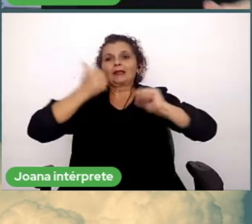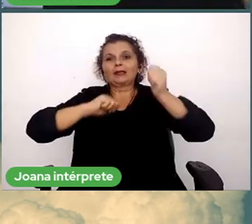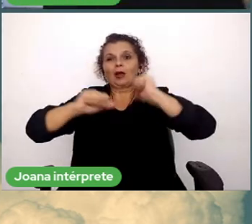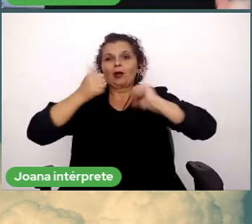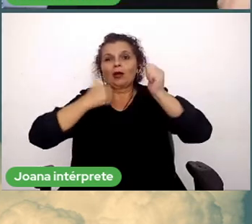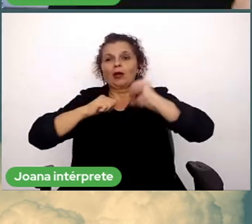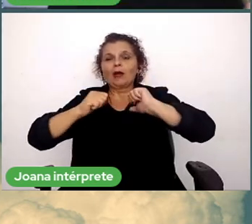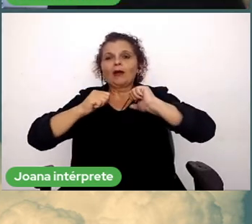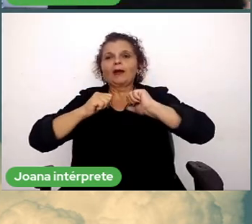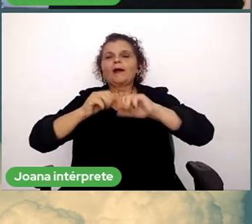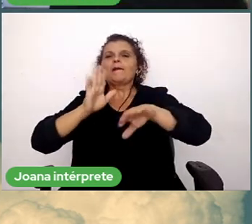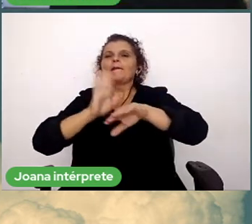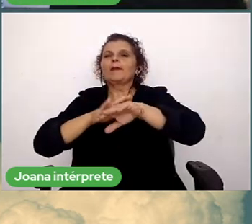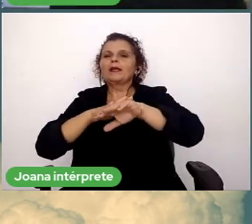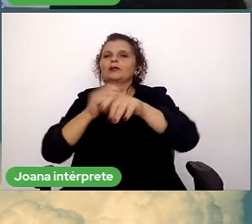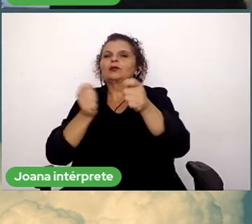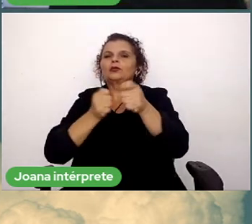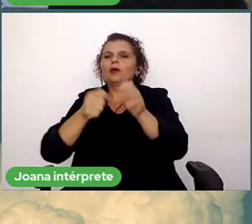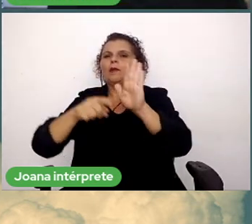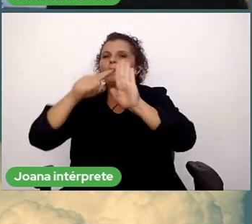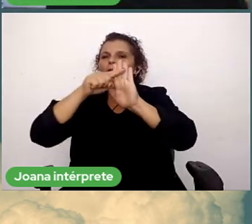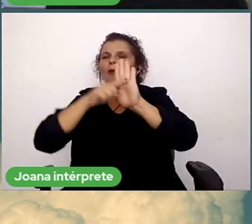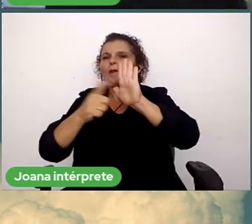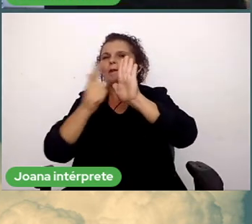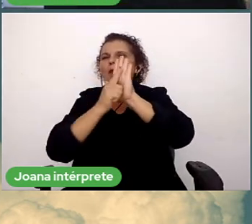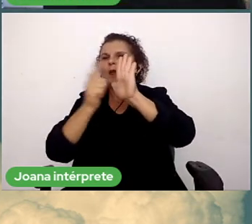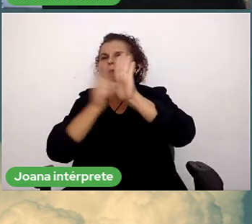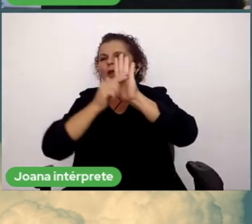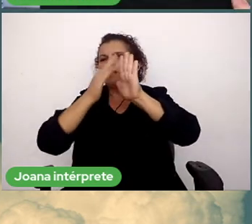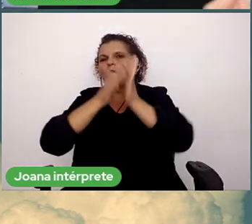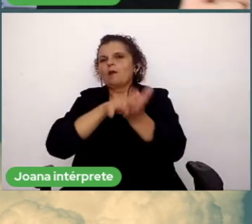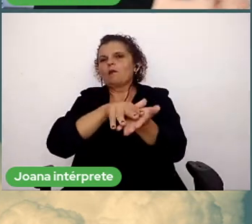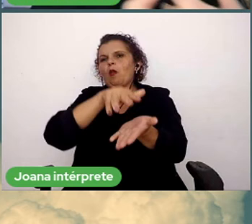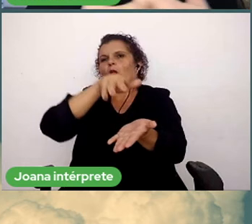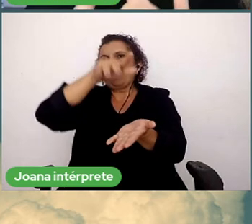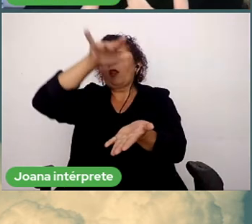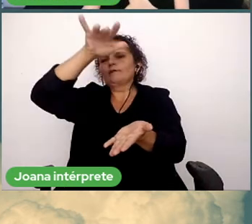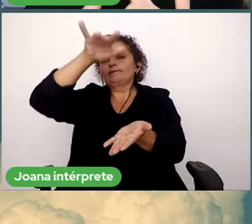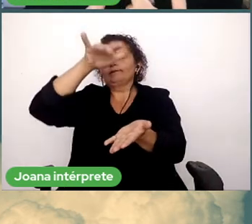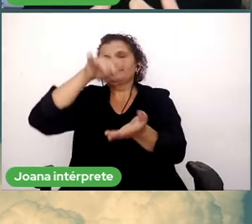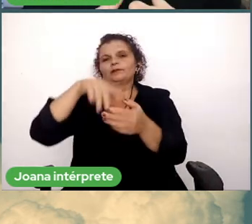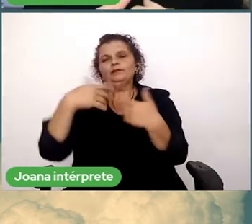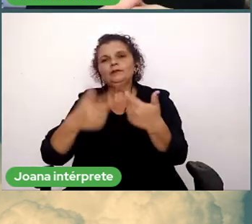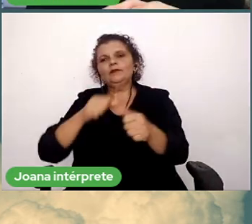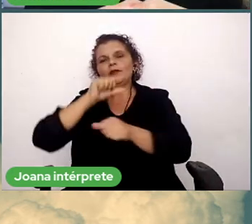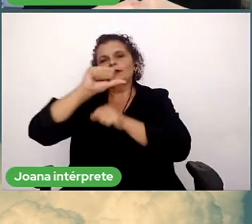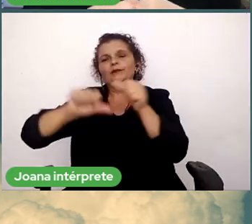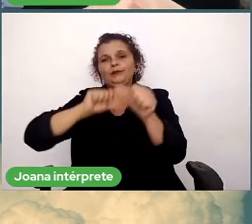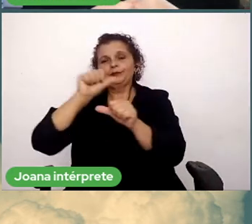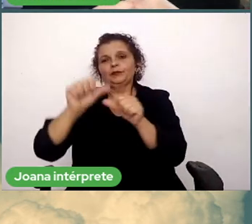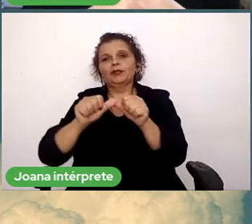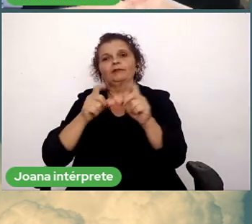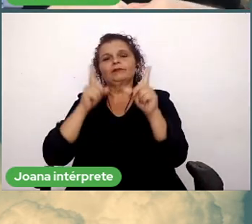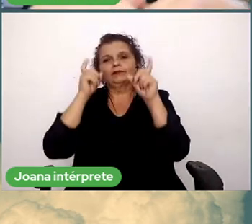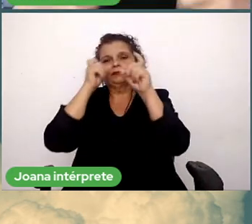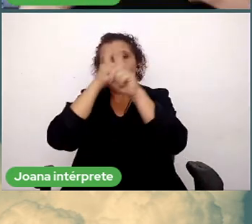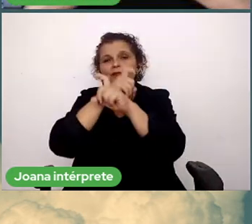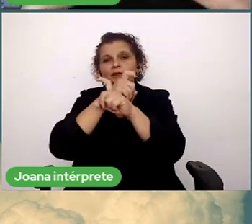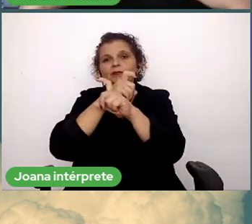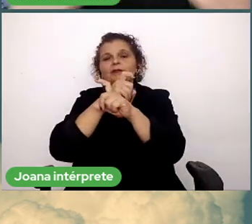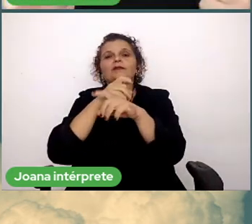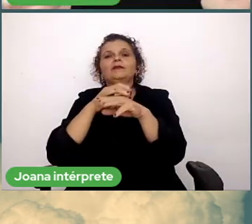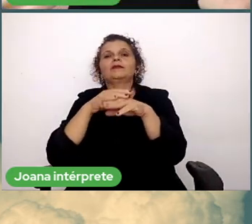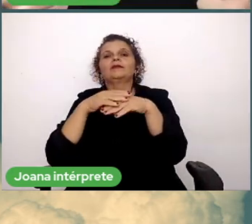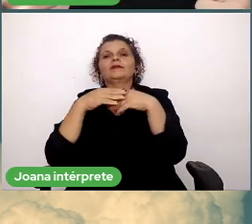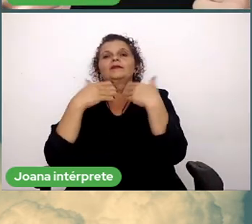Mais controle, mais planejamento, mais papel. Então é bem difícil. A gestão de mudança é uma questão muito complicada, mas